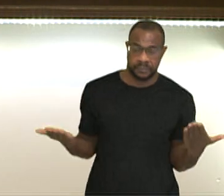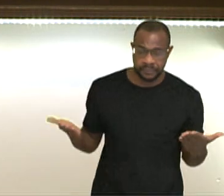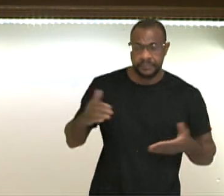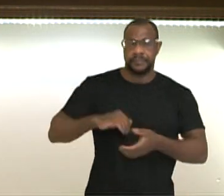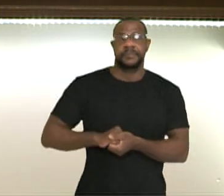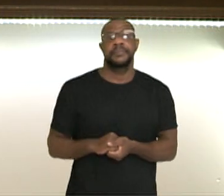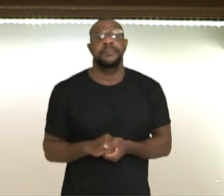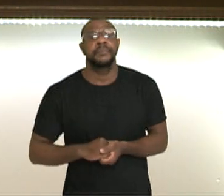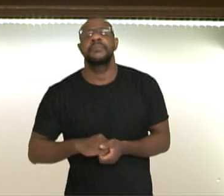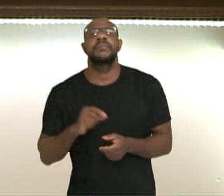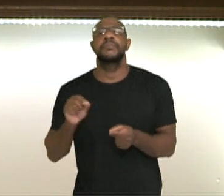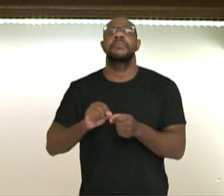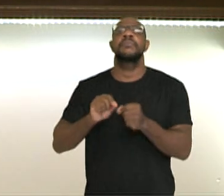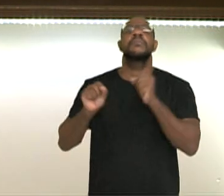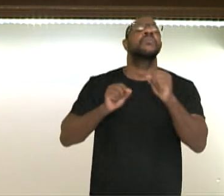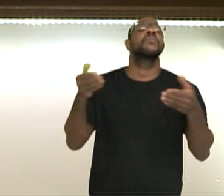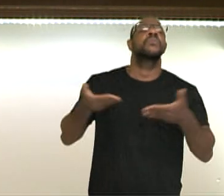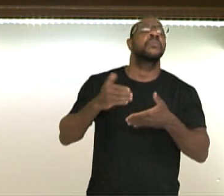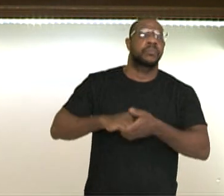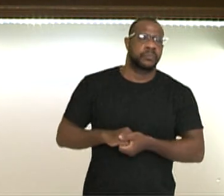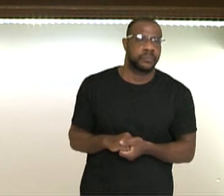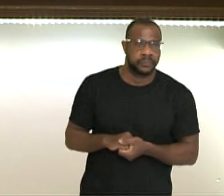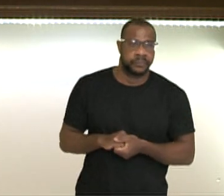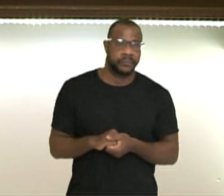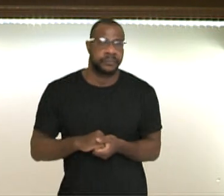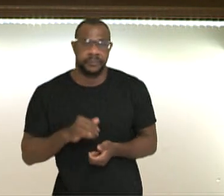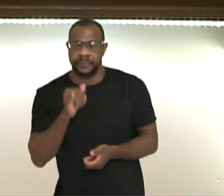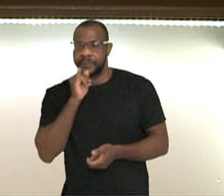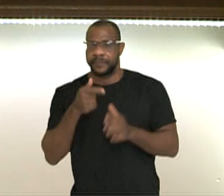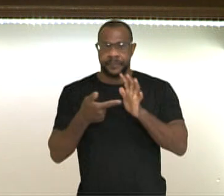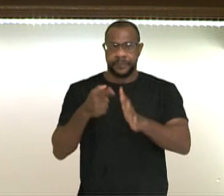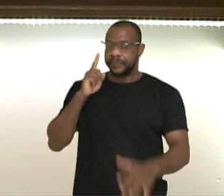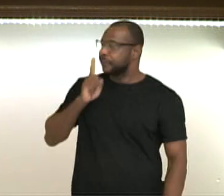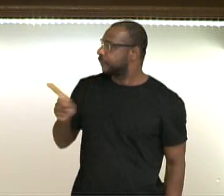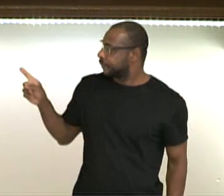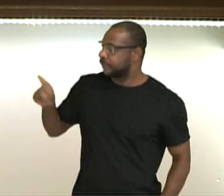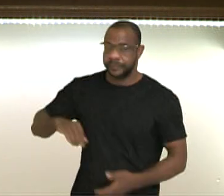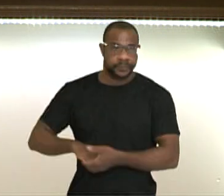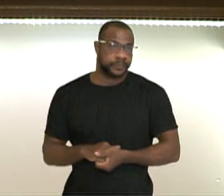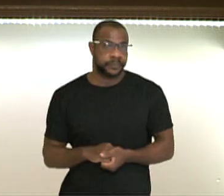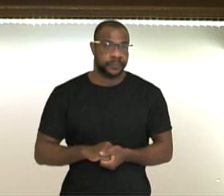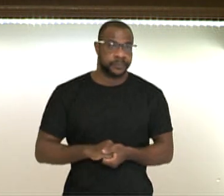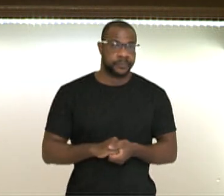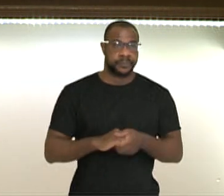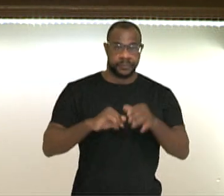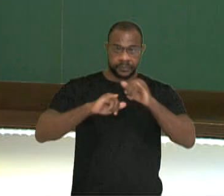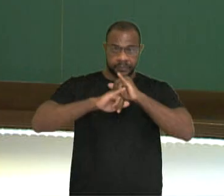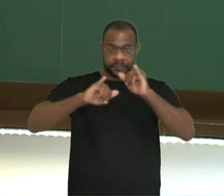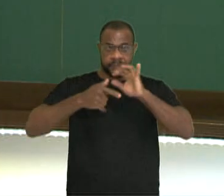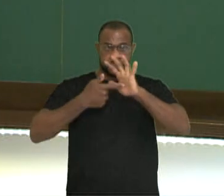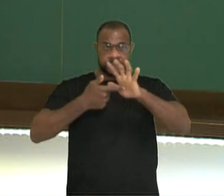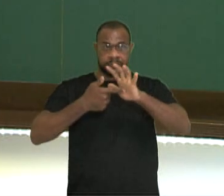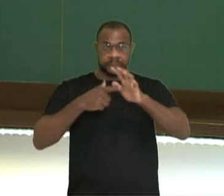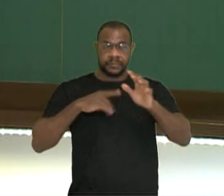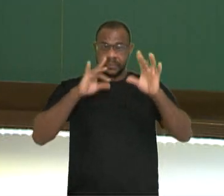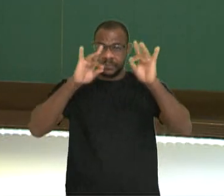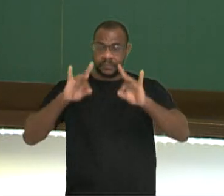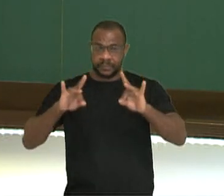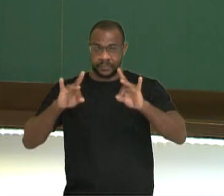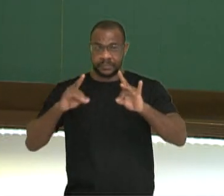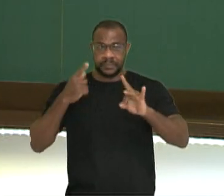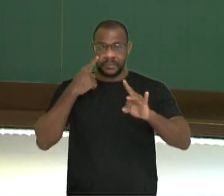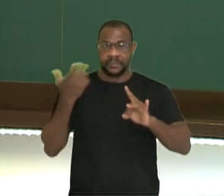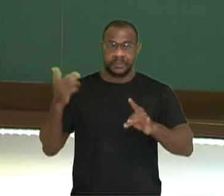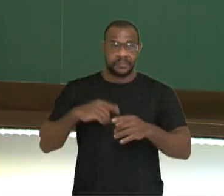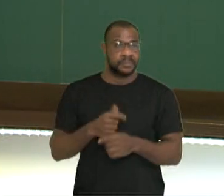Muito bem, pessoal. Então, o que a gente faz agora? Agora a gente faz o seguinte, ó. Aqui nesse enunciado, ele tem um detalhe que você não precisava ter, que